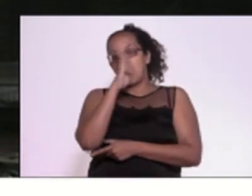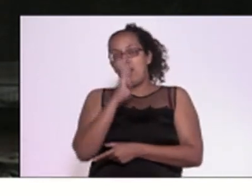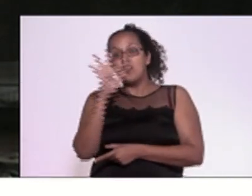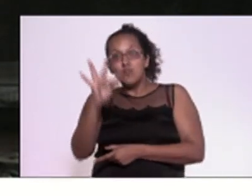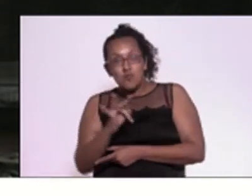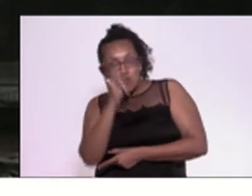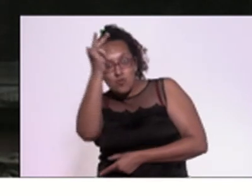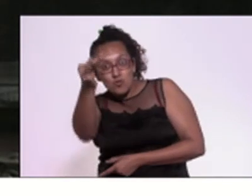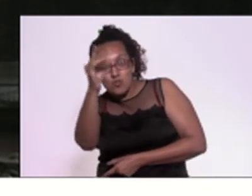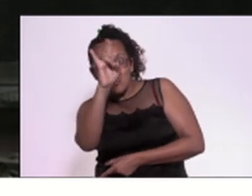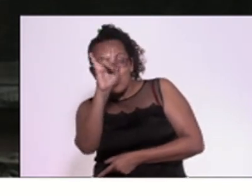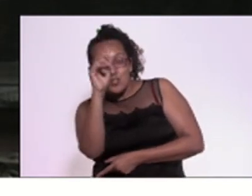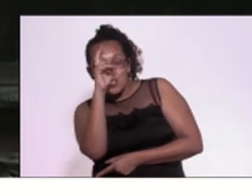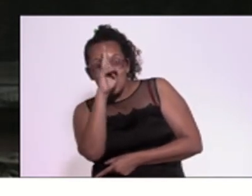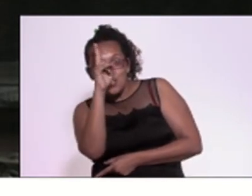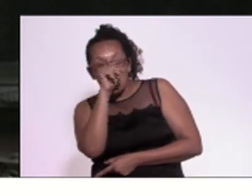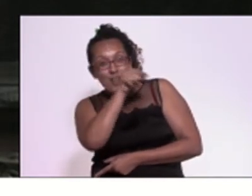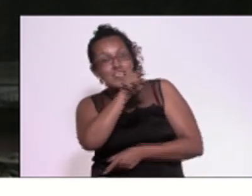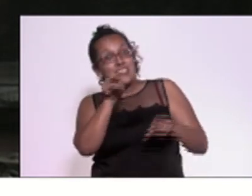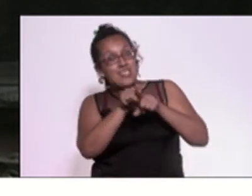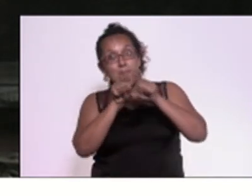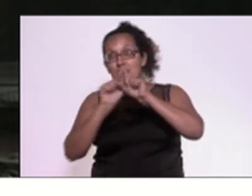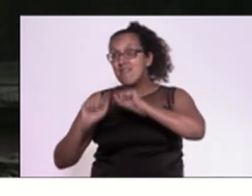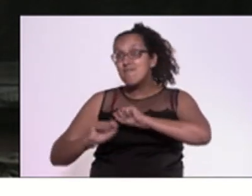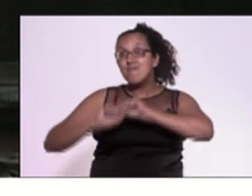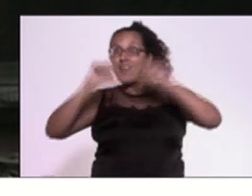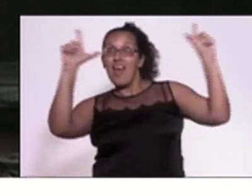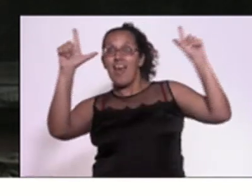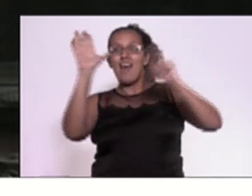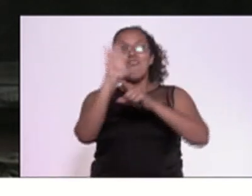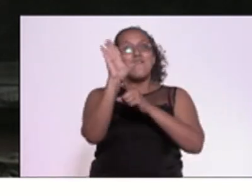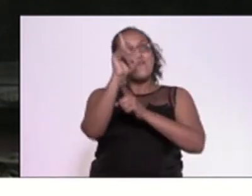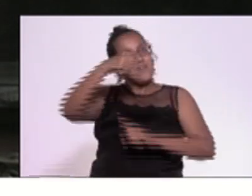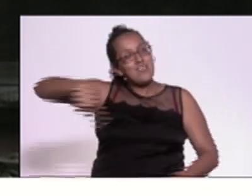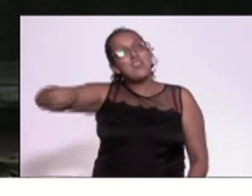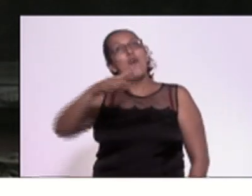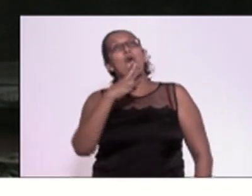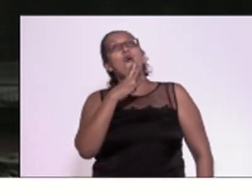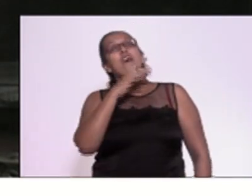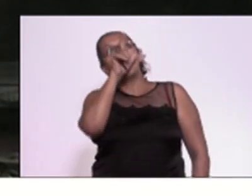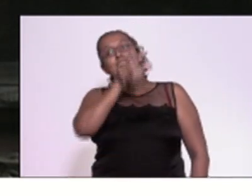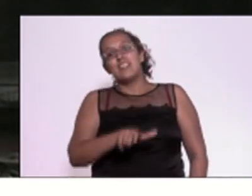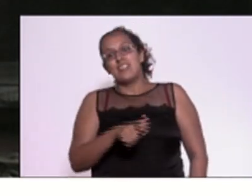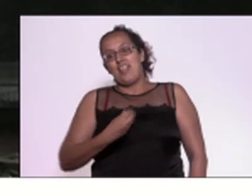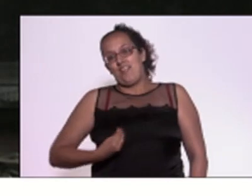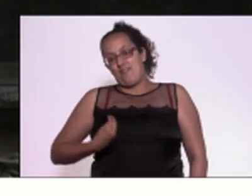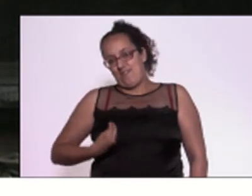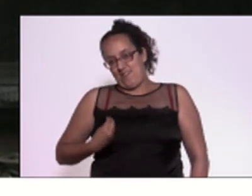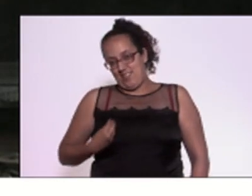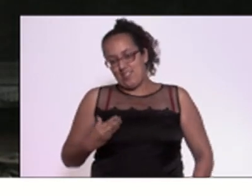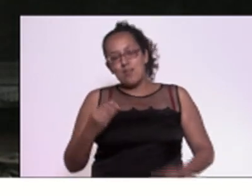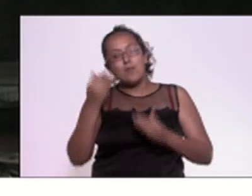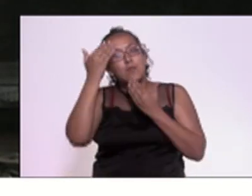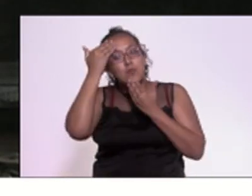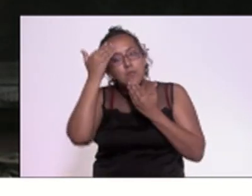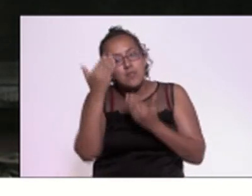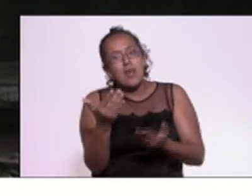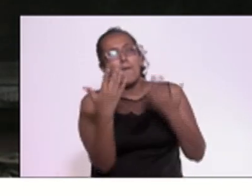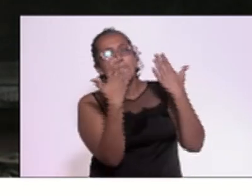e tema de várias monografias e teses acadêmicas. Desde a adolescência,